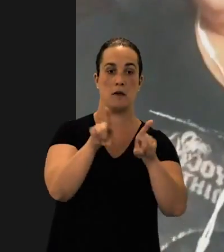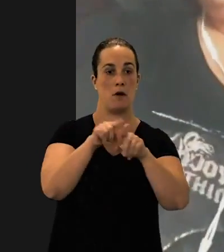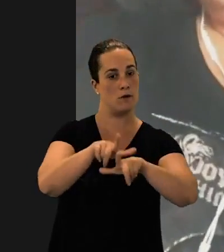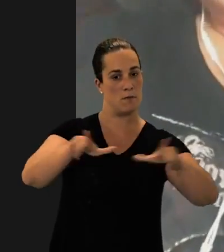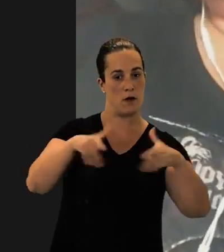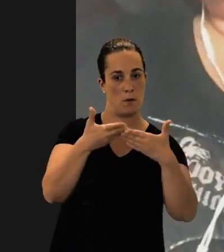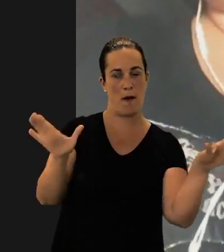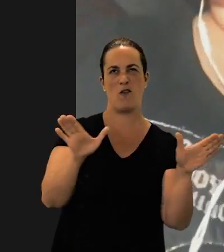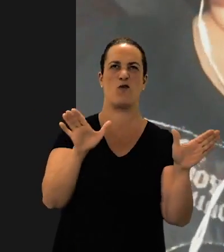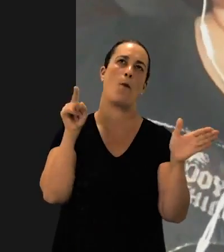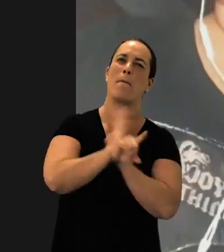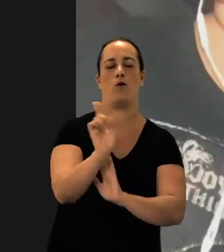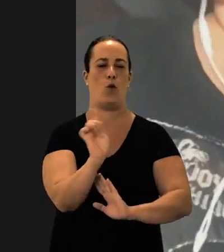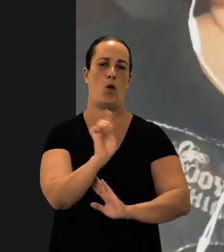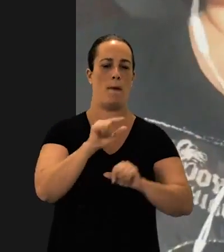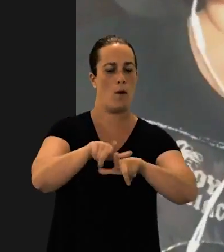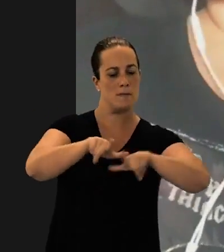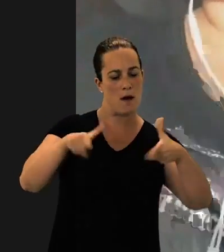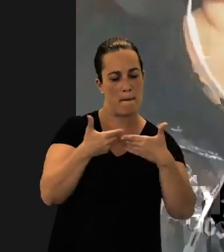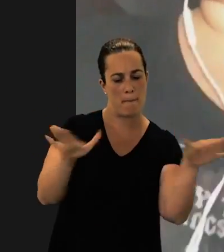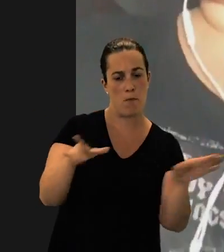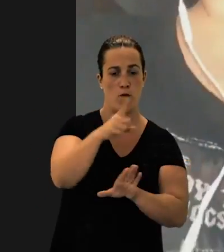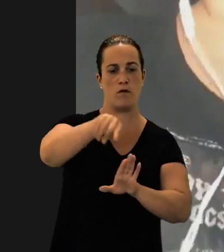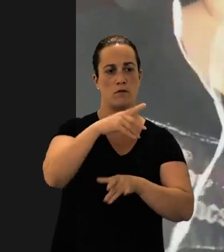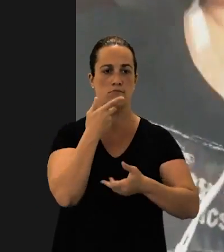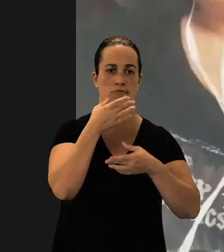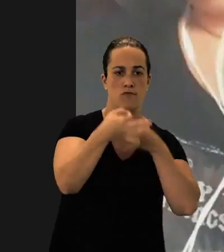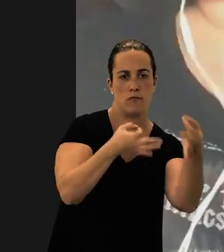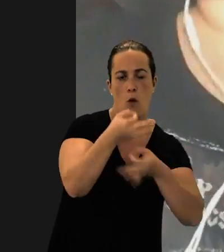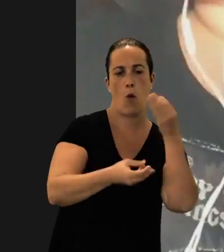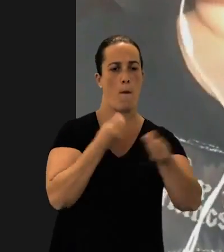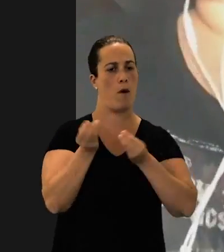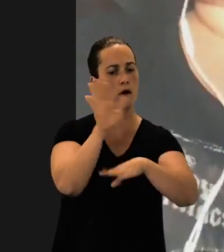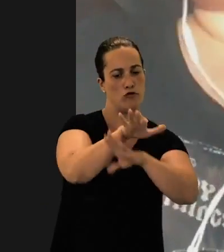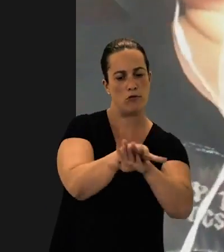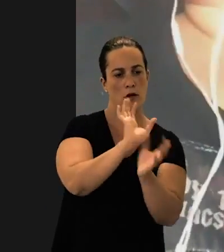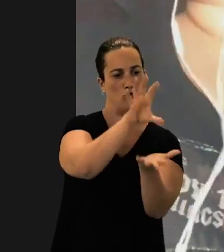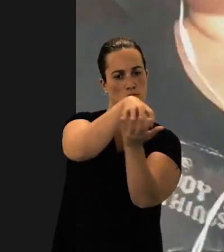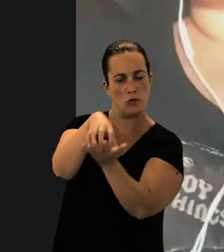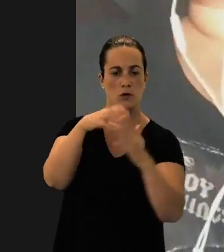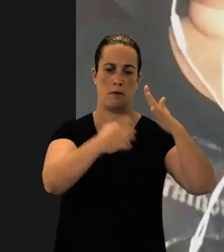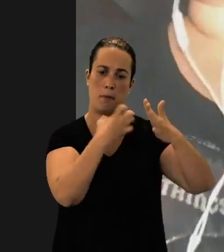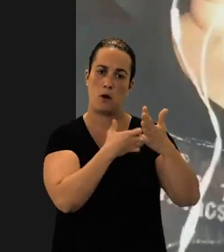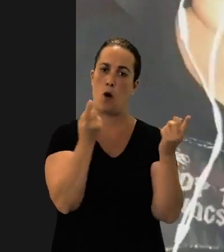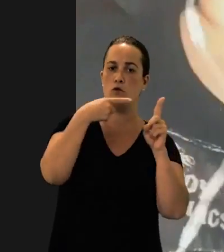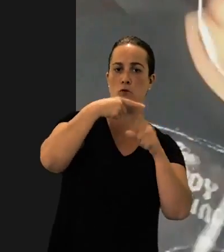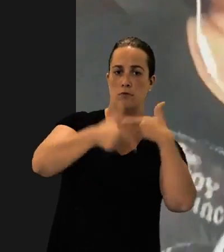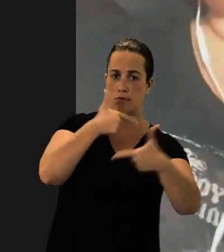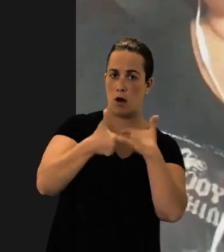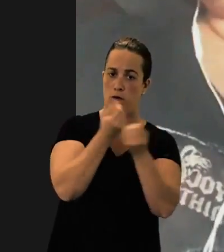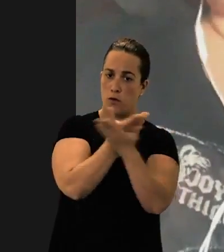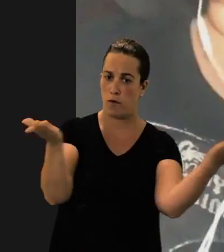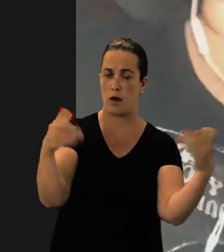deixar um espaço aberto aqui, não seria bem uma pergunta, mas sim um espaço aberto para vocês falarem como vocês podem ajudar essas empresas, instituições, que tipo de